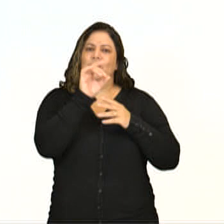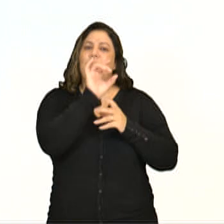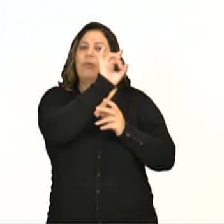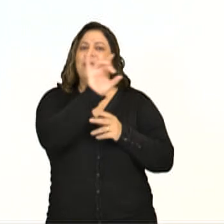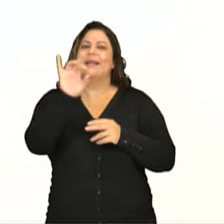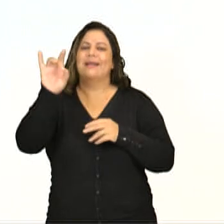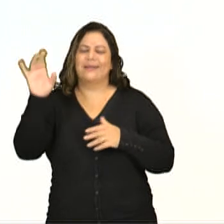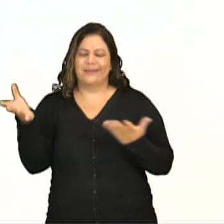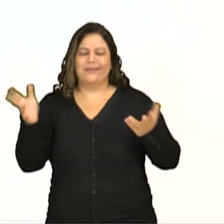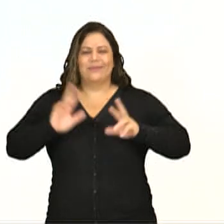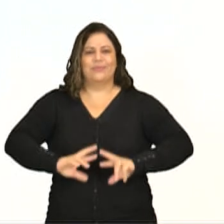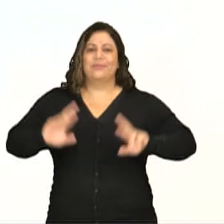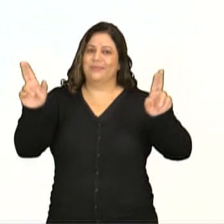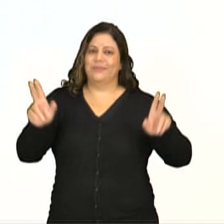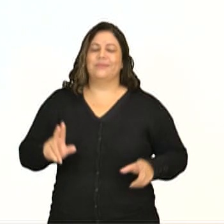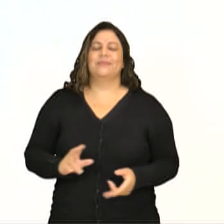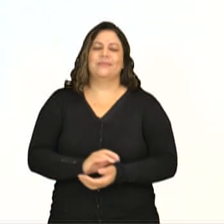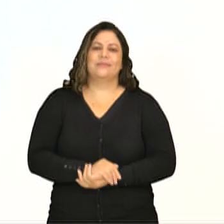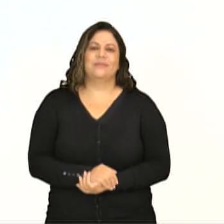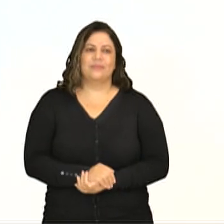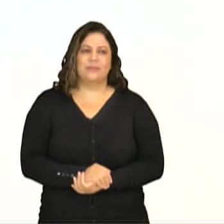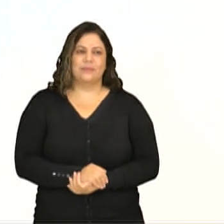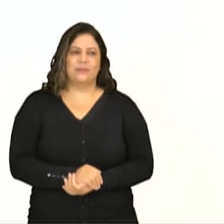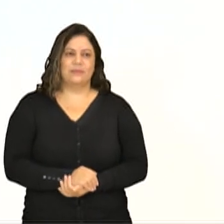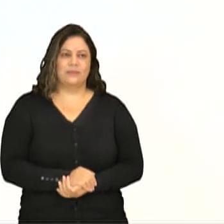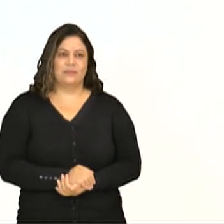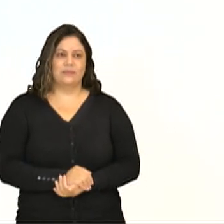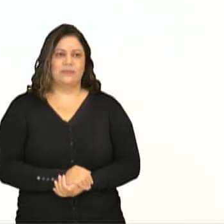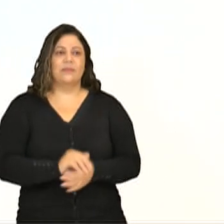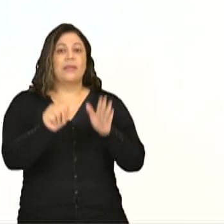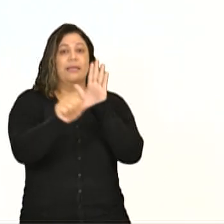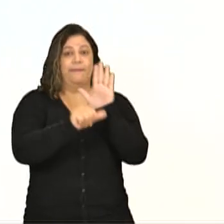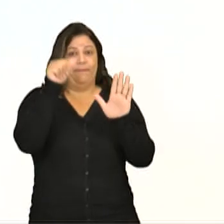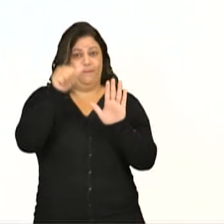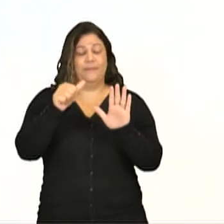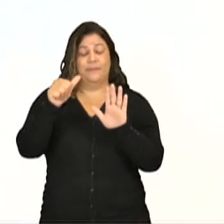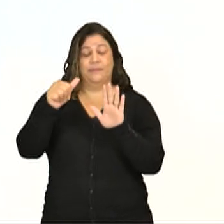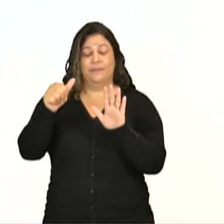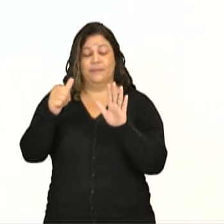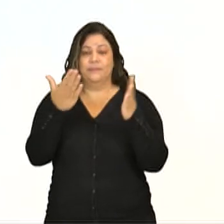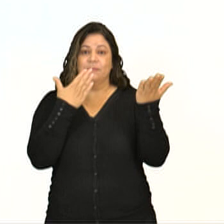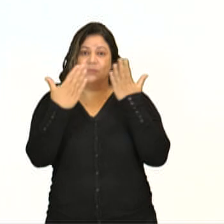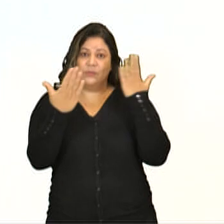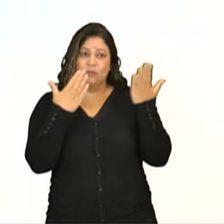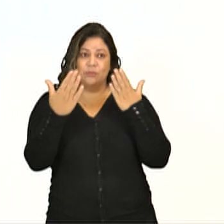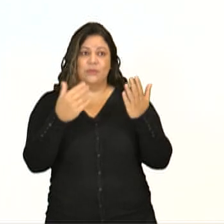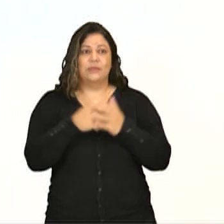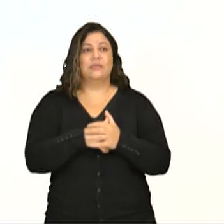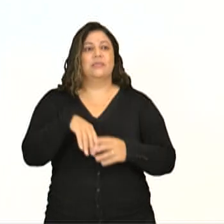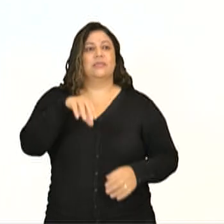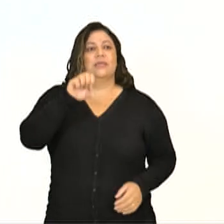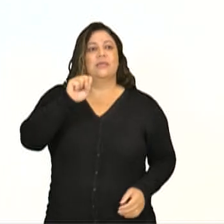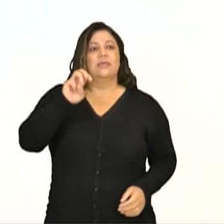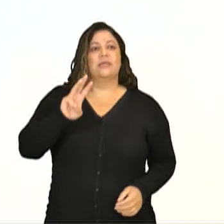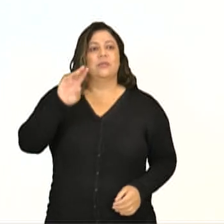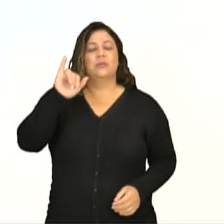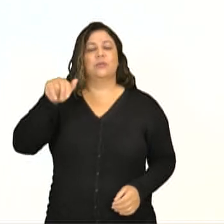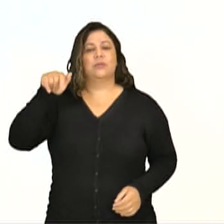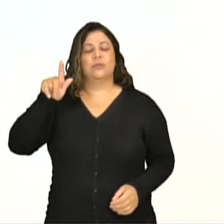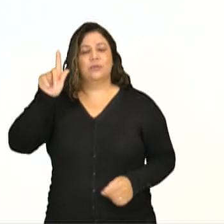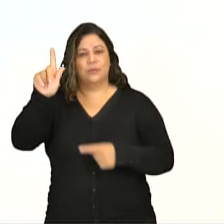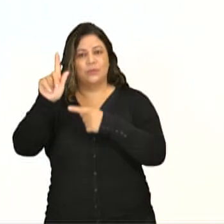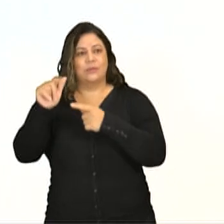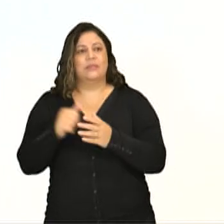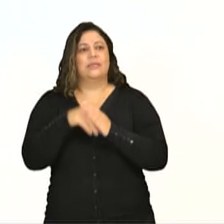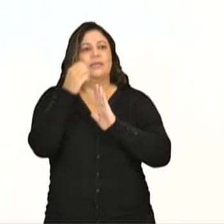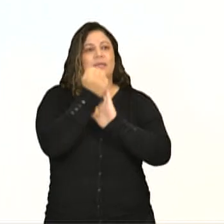forma de deslocar diferente? O primeiro ritmo que nós vamos conversar, então, é o swing. Ele data lá da década